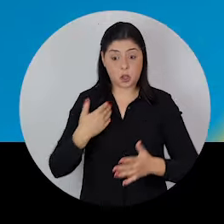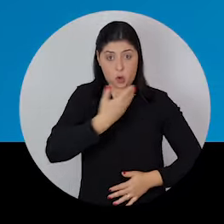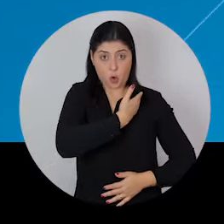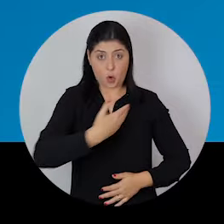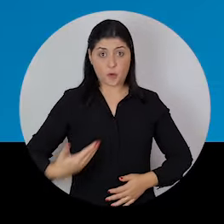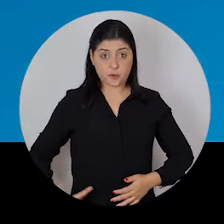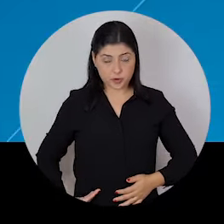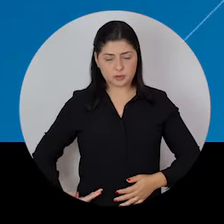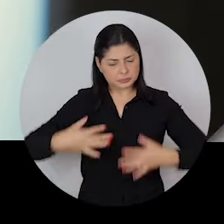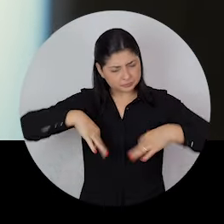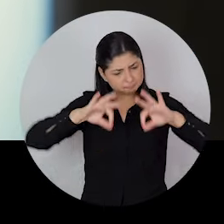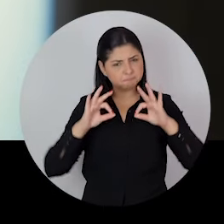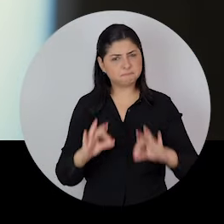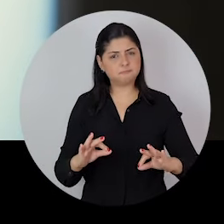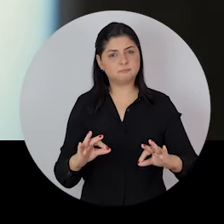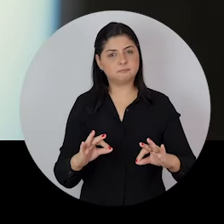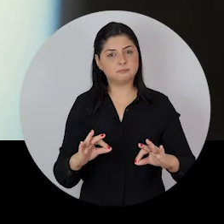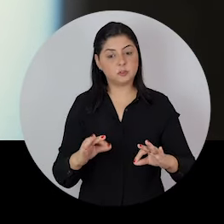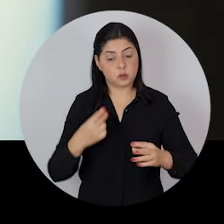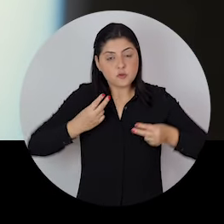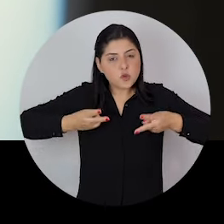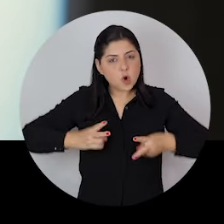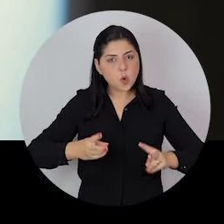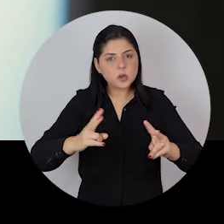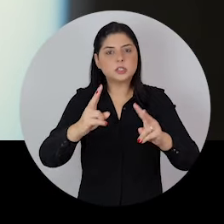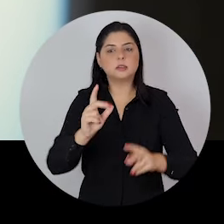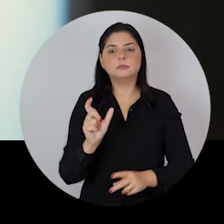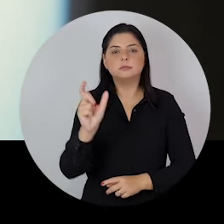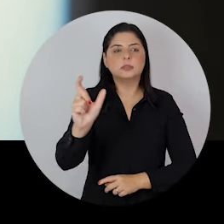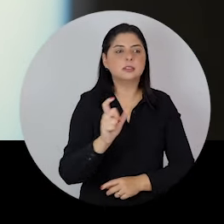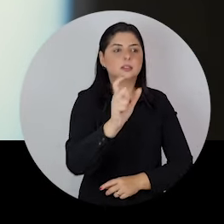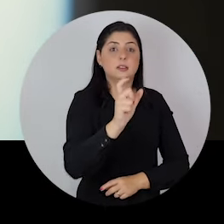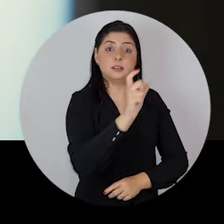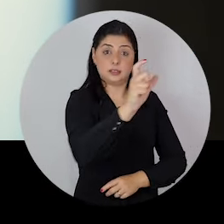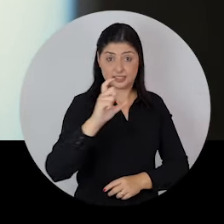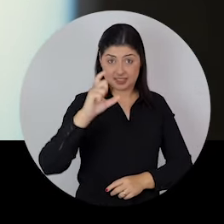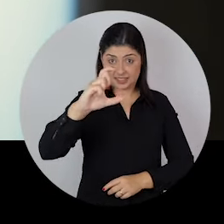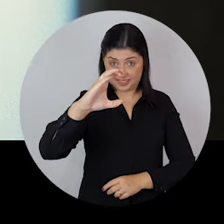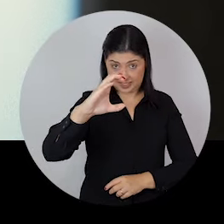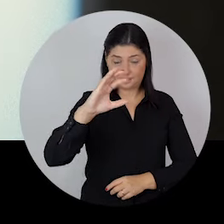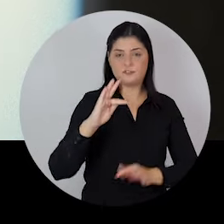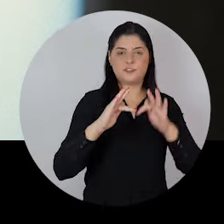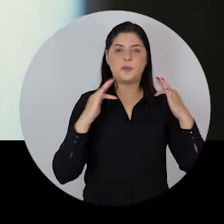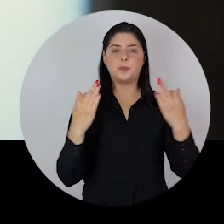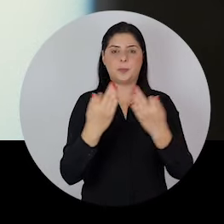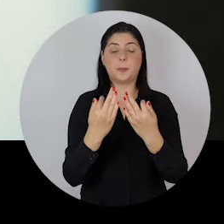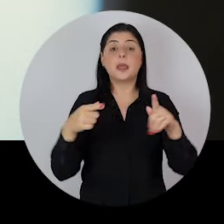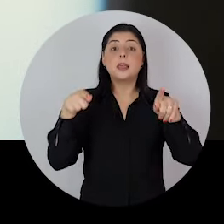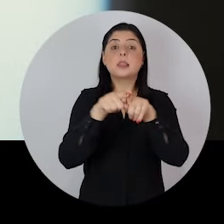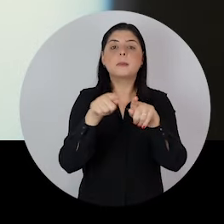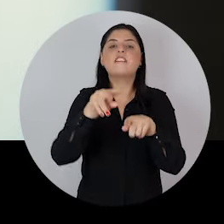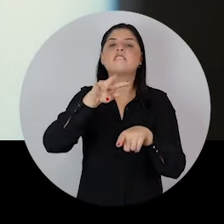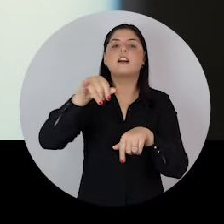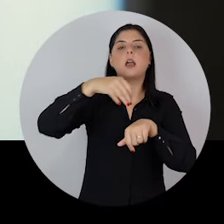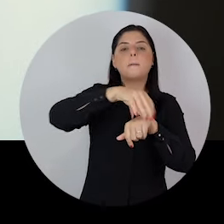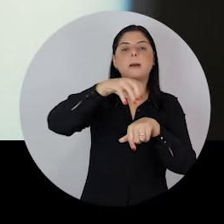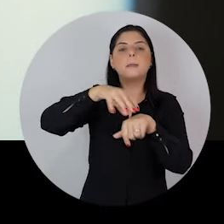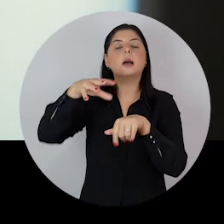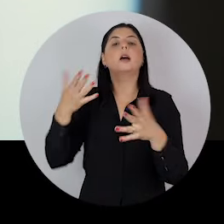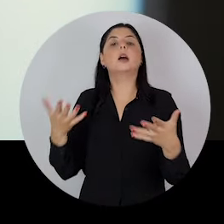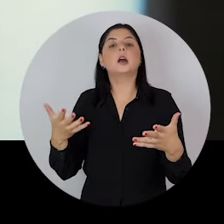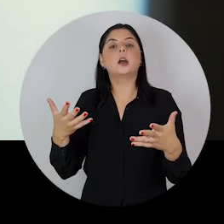enquanto eu for Governador pode ter certeza vamos continuar distribuindo renda pelo cartão ser família vamos